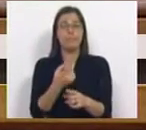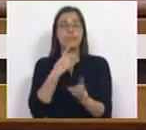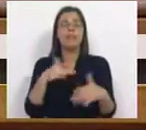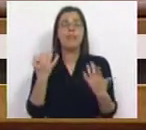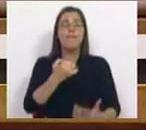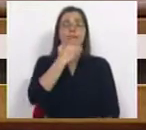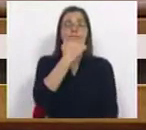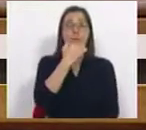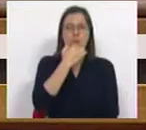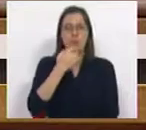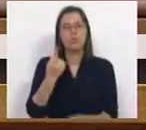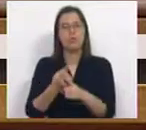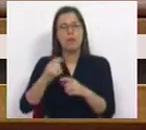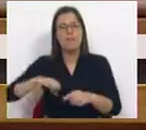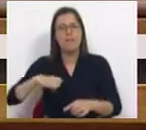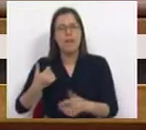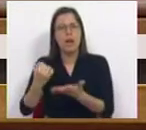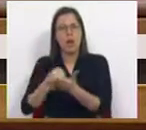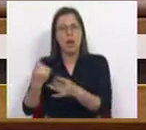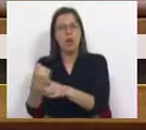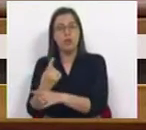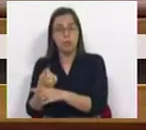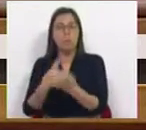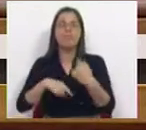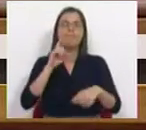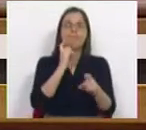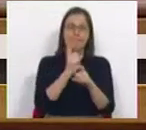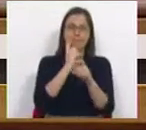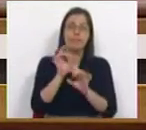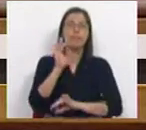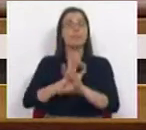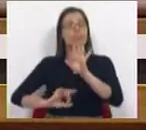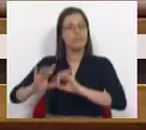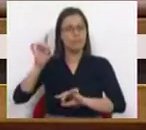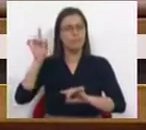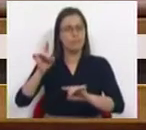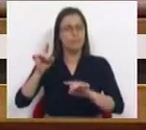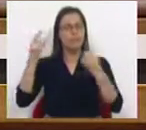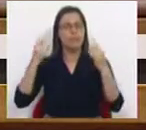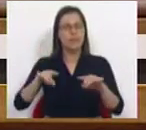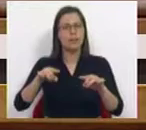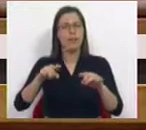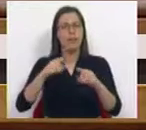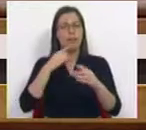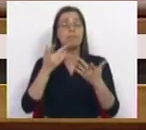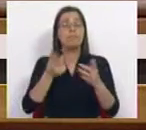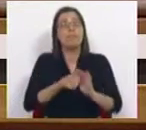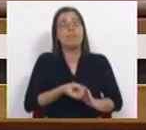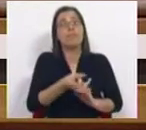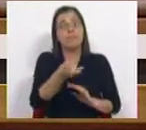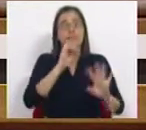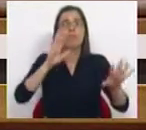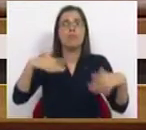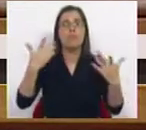falamos de frutos e de produtos hortícolas e as respectivas exigências europeias de possuírem uma determinada dimensão